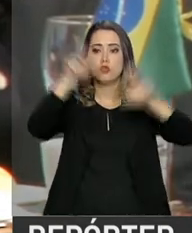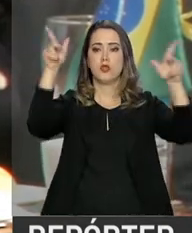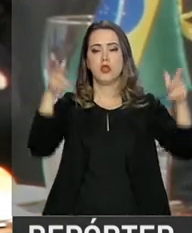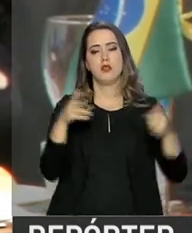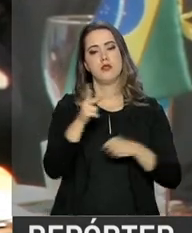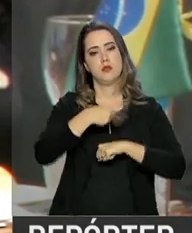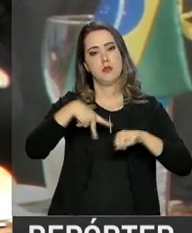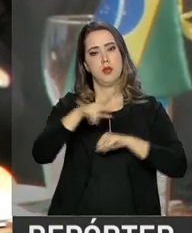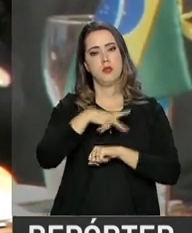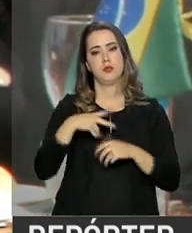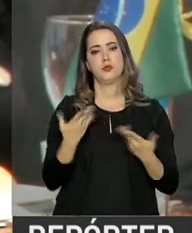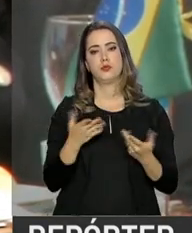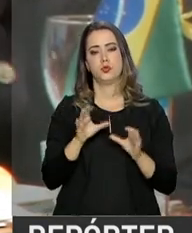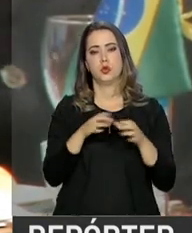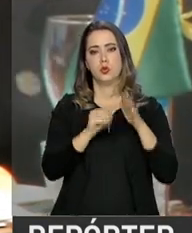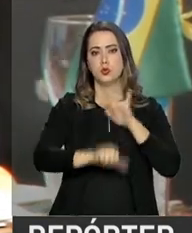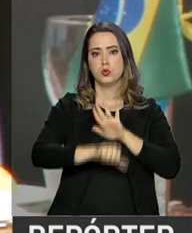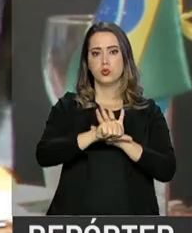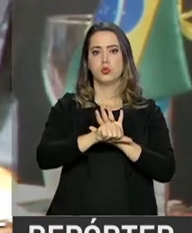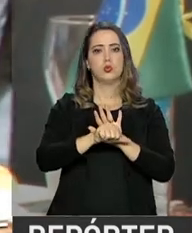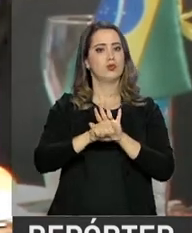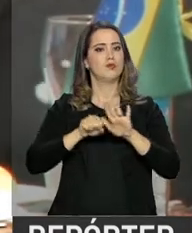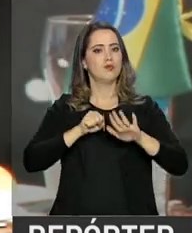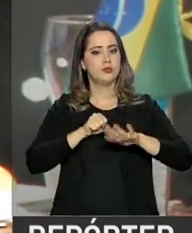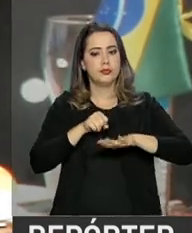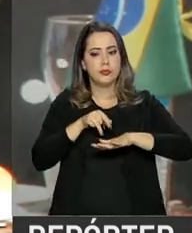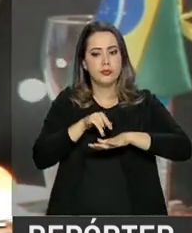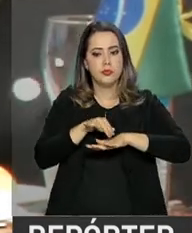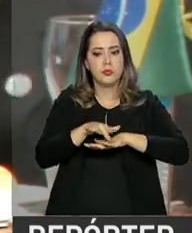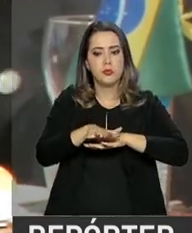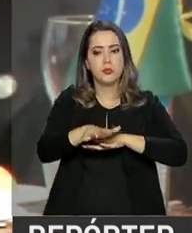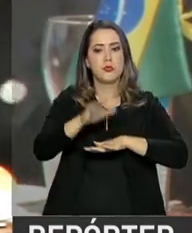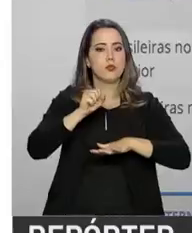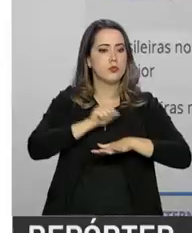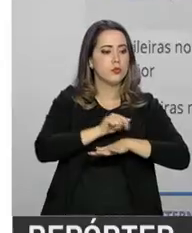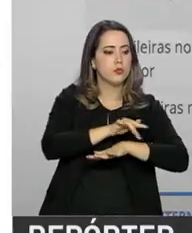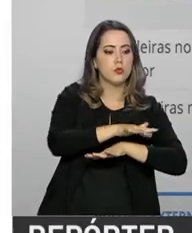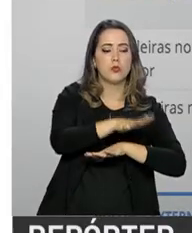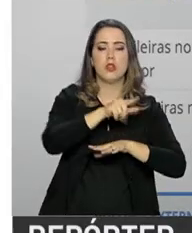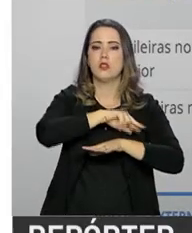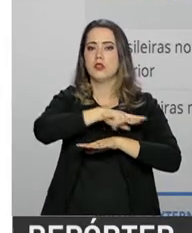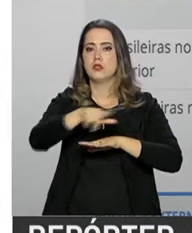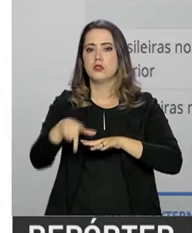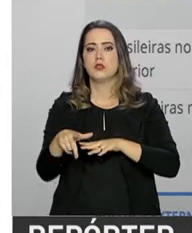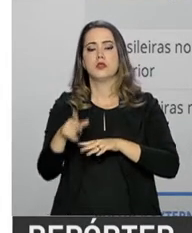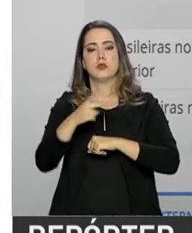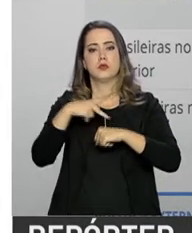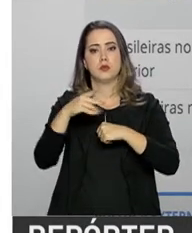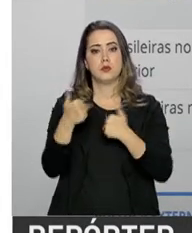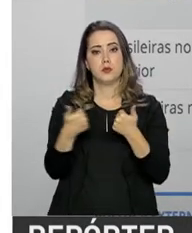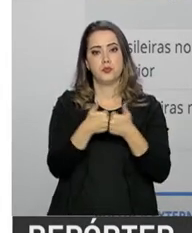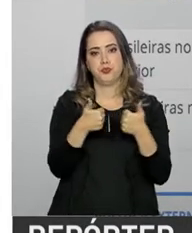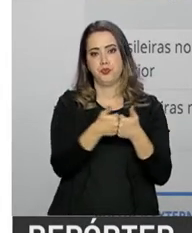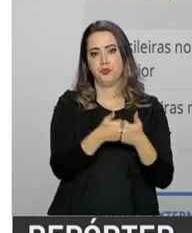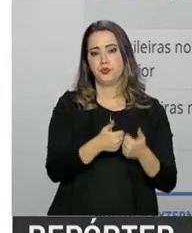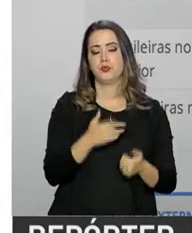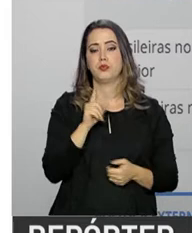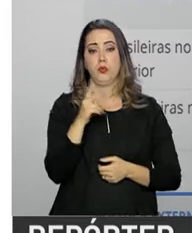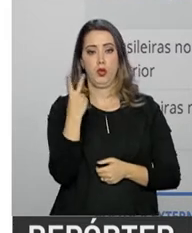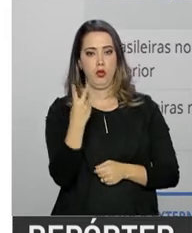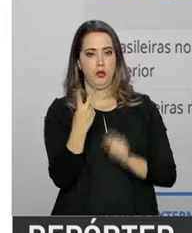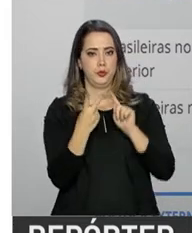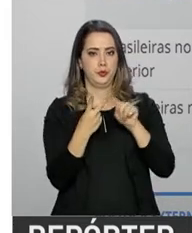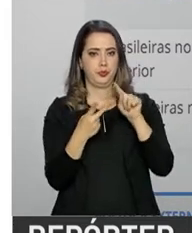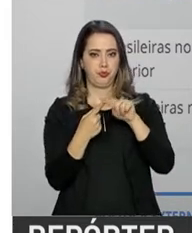criminosas lançam suas redes a países irmãos a reunião resultou na assinatura de dois comunicados